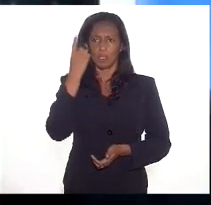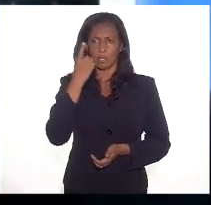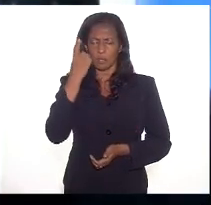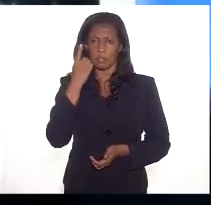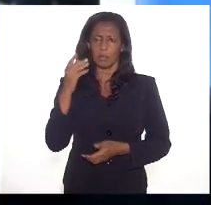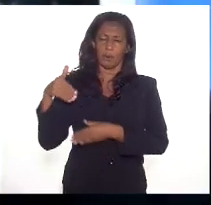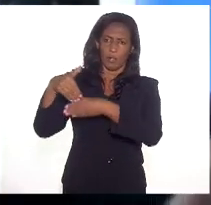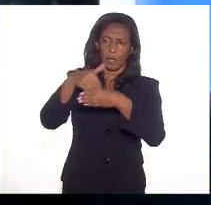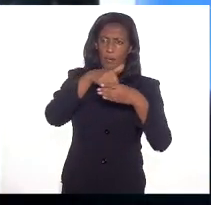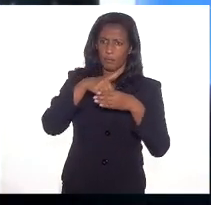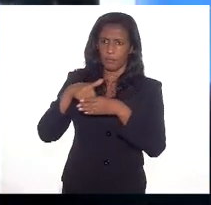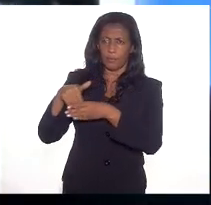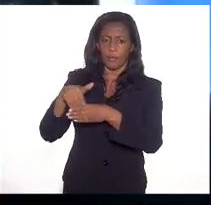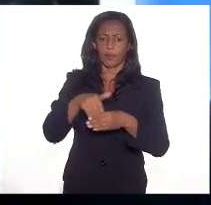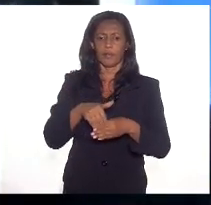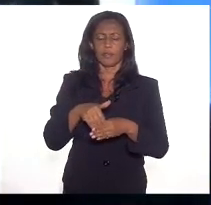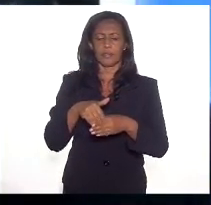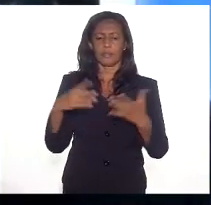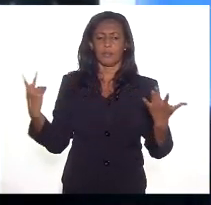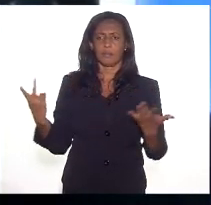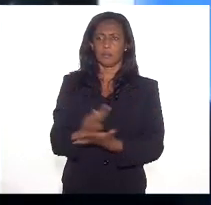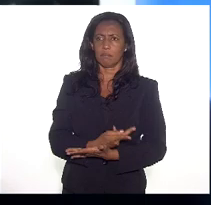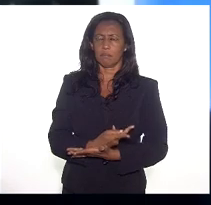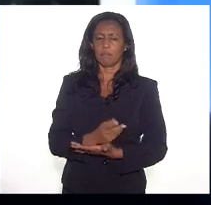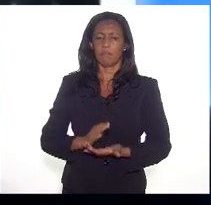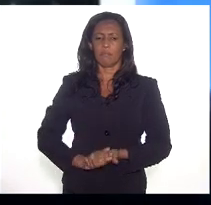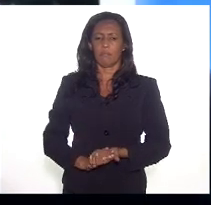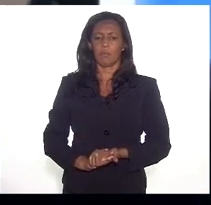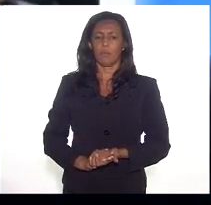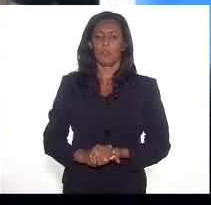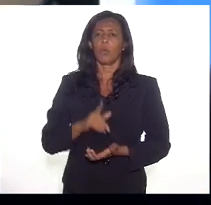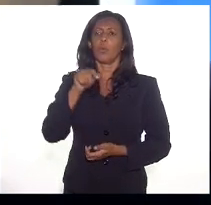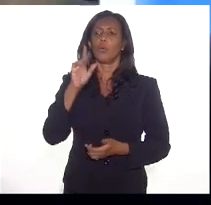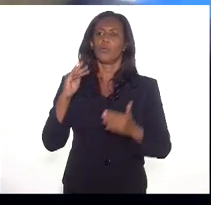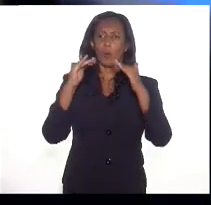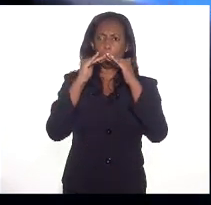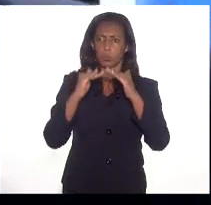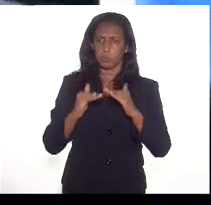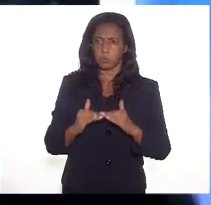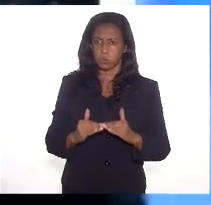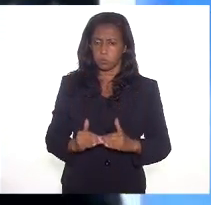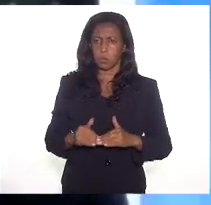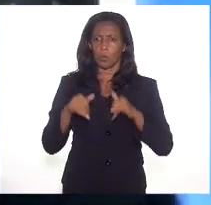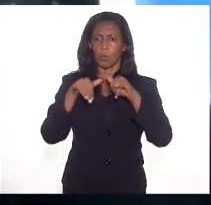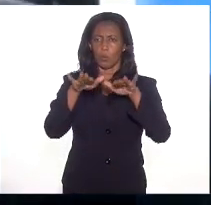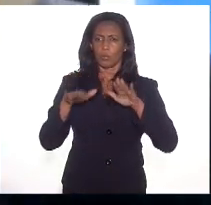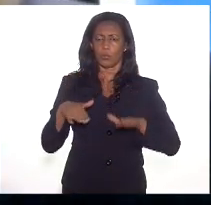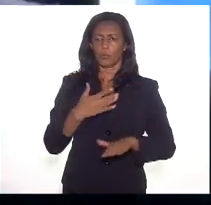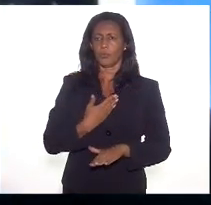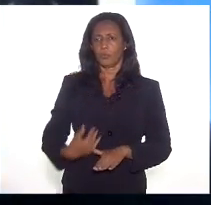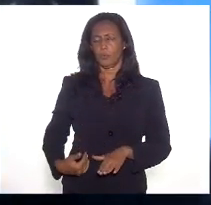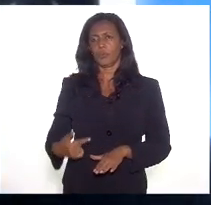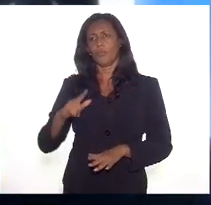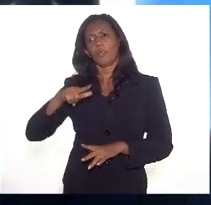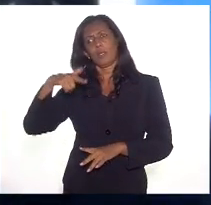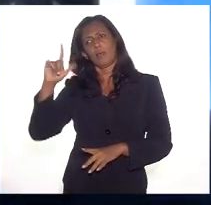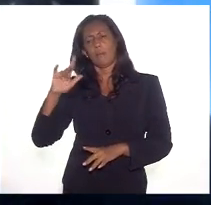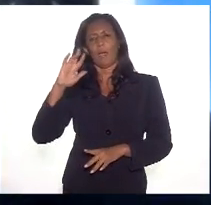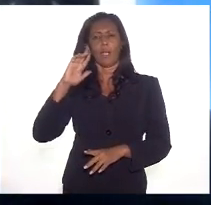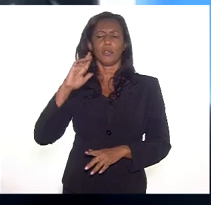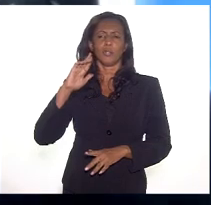a votação ocorre contemplando o que foi acordado, inclusive, com feitura de audiência pública e demais